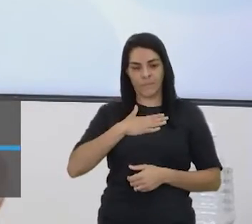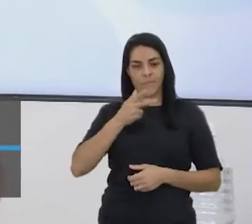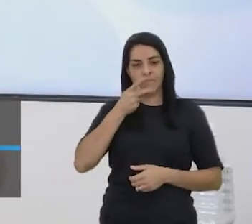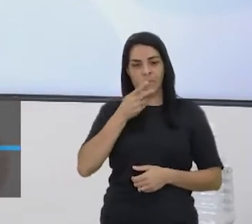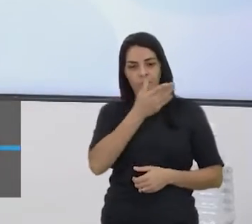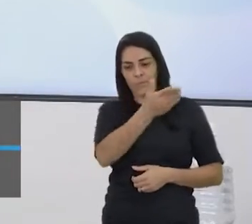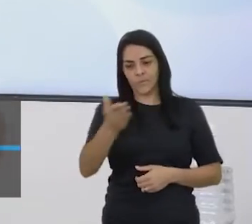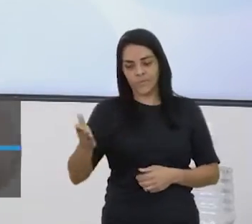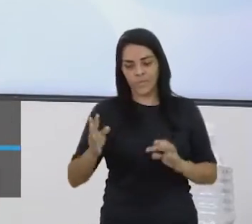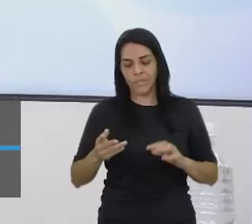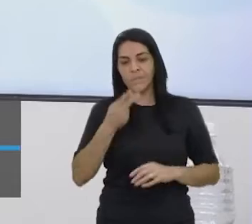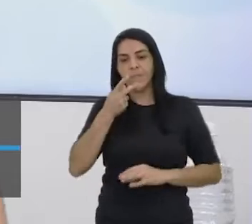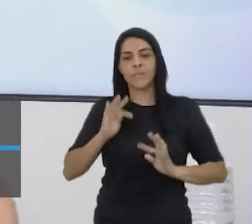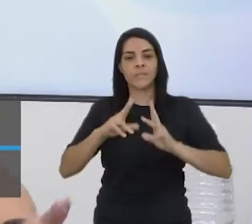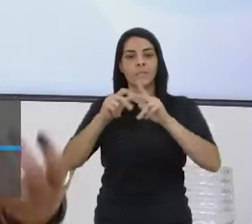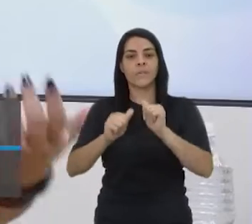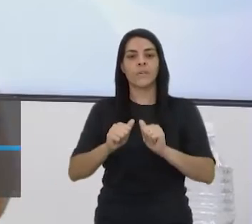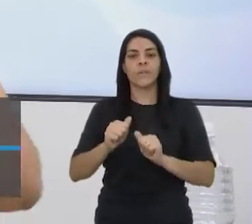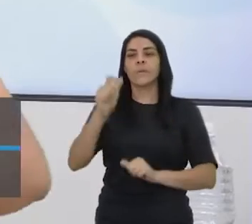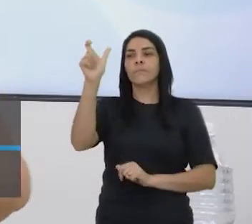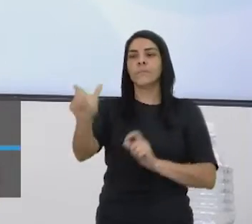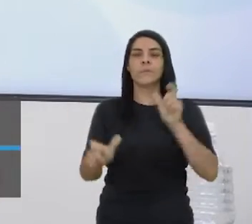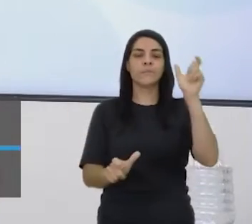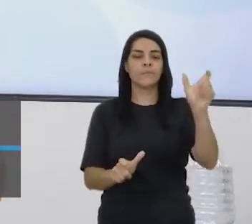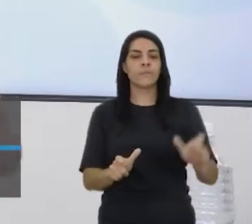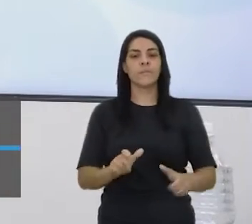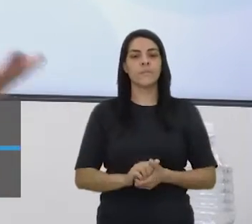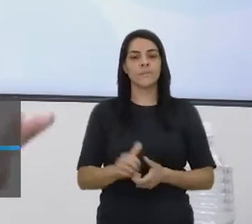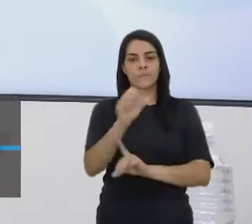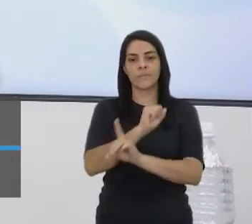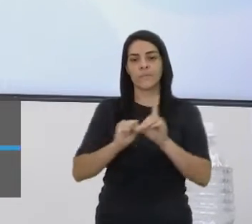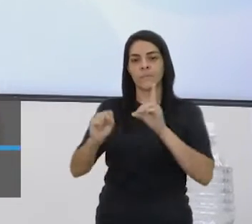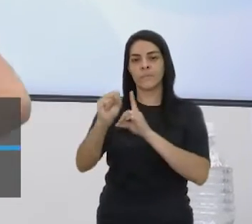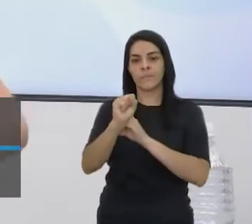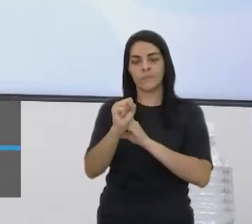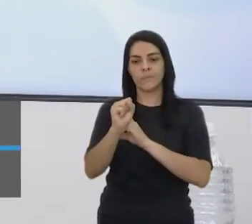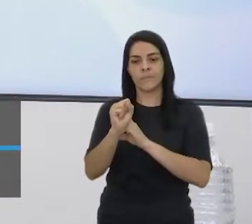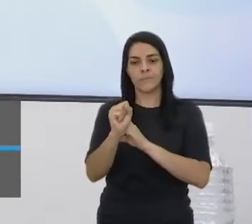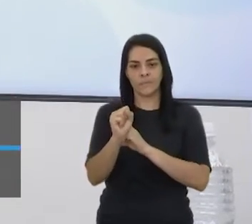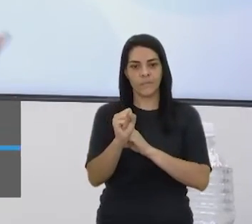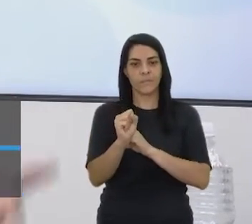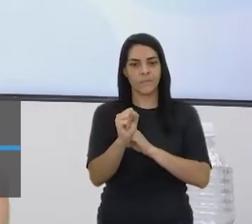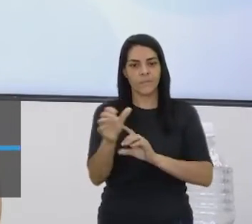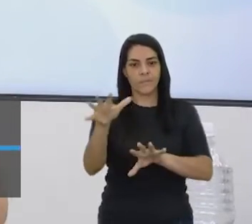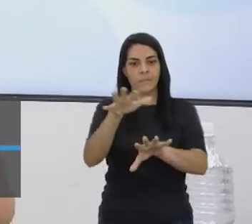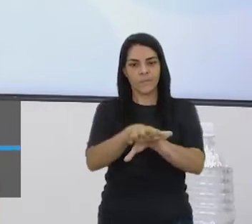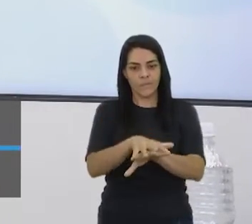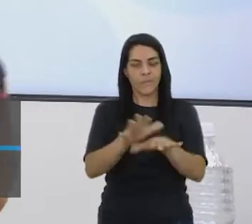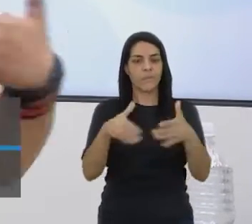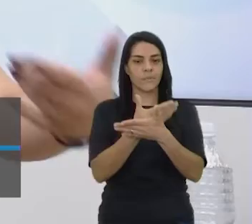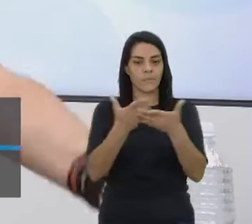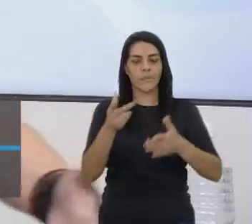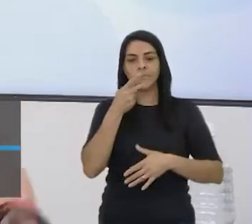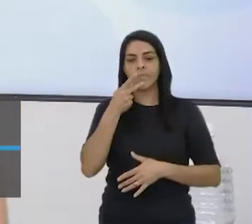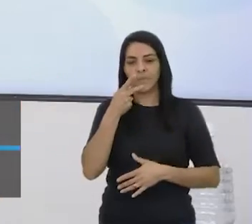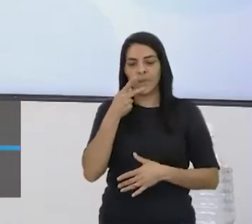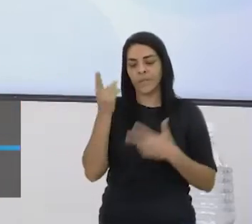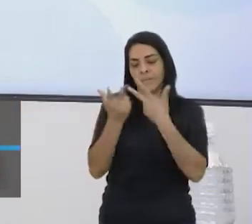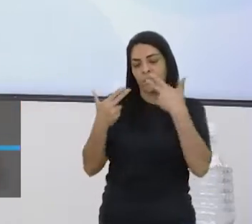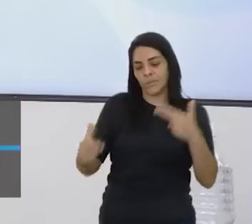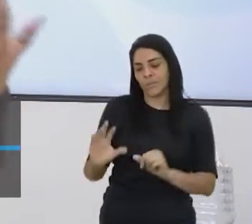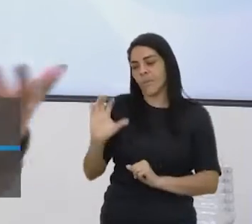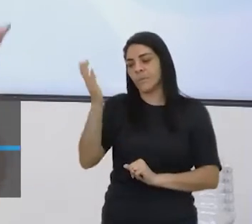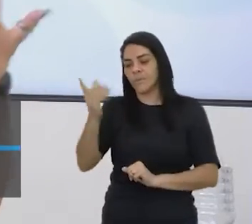todo mundo e se a gente tá falando de uma sociedade que nos inclui querendo ou não a gente tá falando também de nós mesmos sobre as coisas que a gente passa